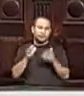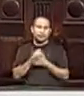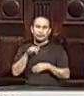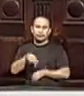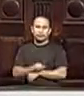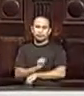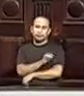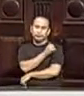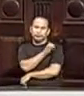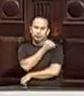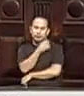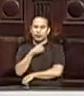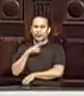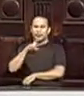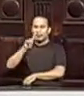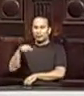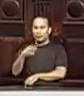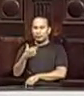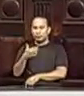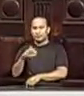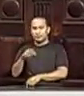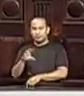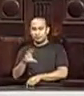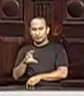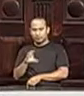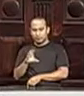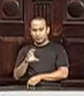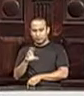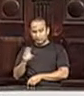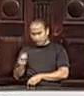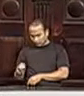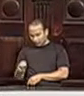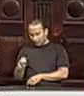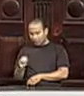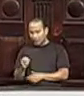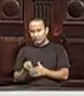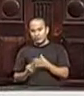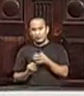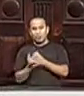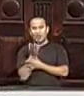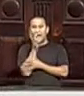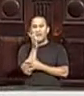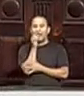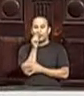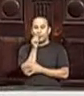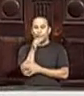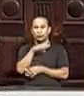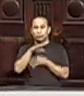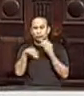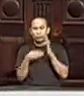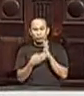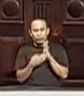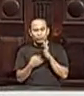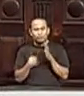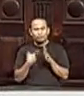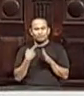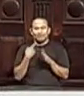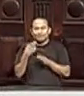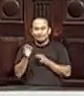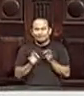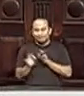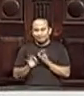Janeiro, nós temos 1.250 monumentos e chafarizes, todos sem a devida